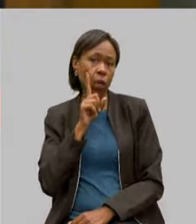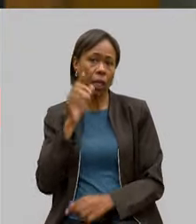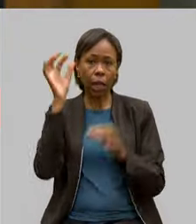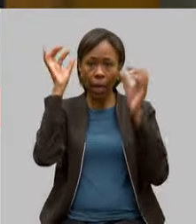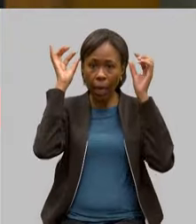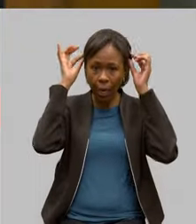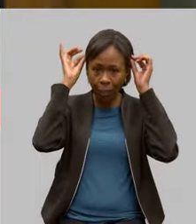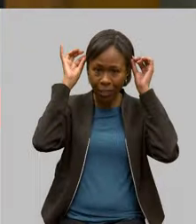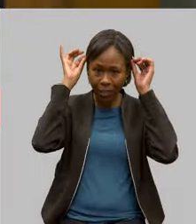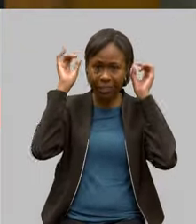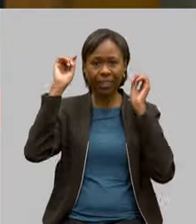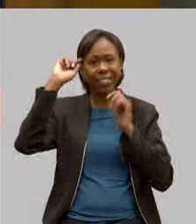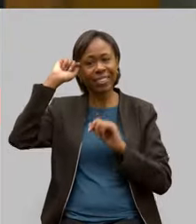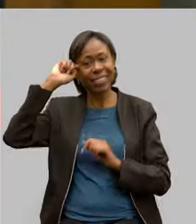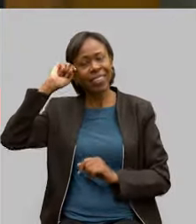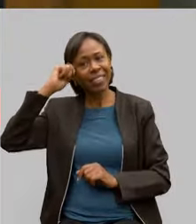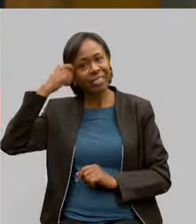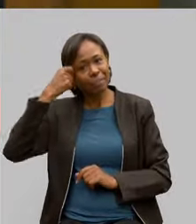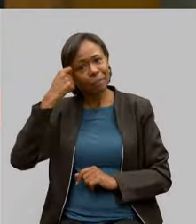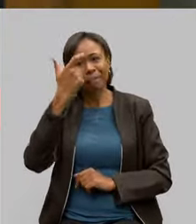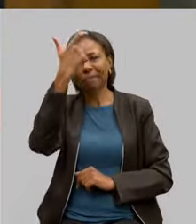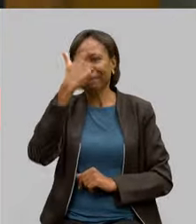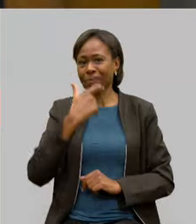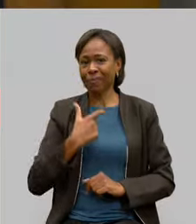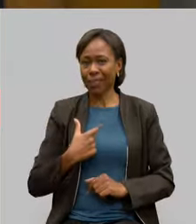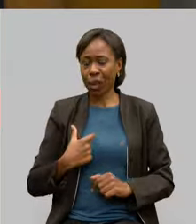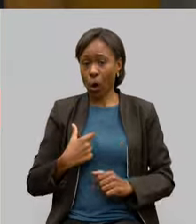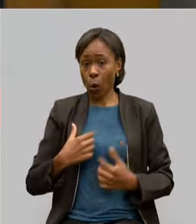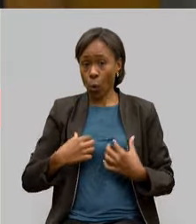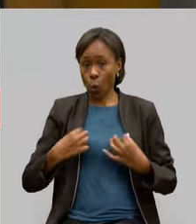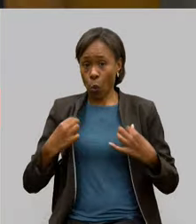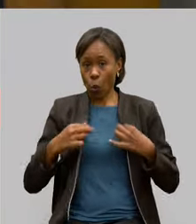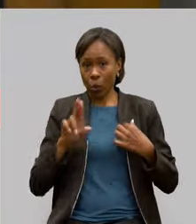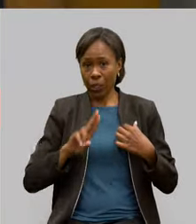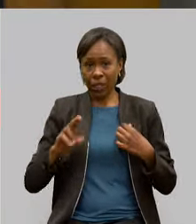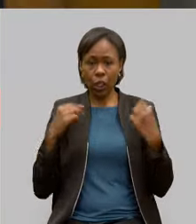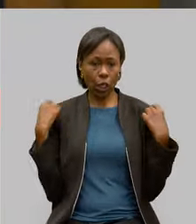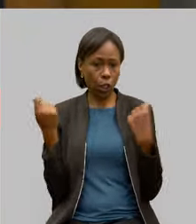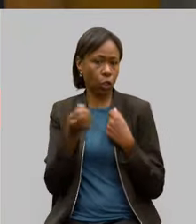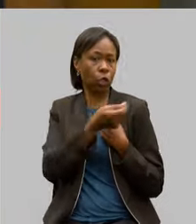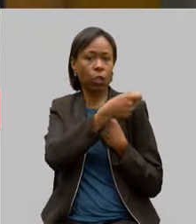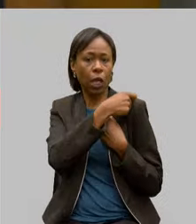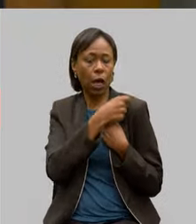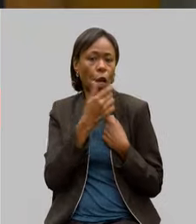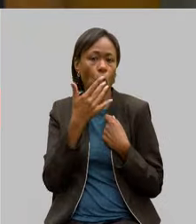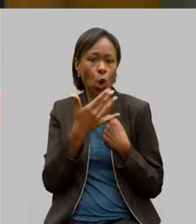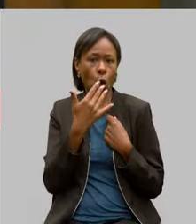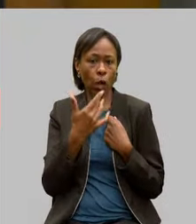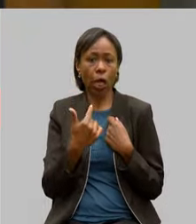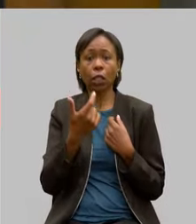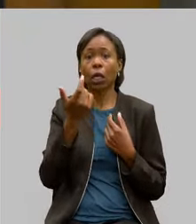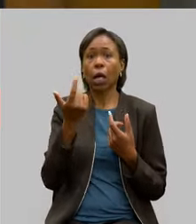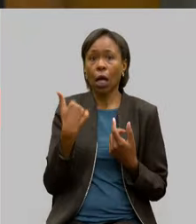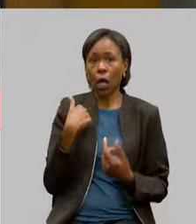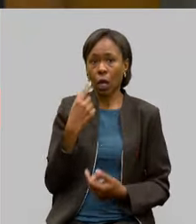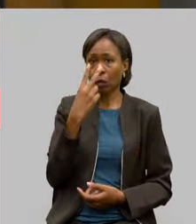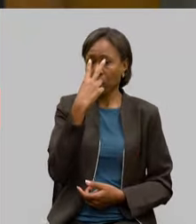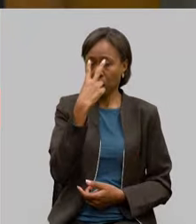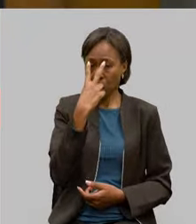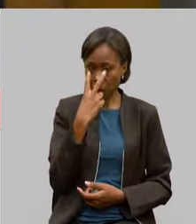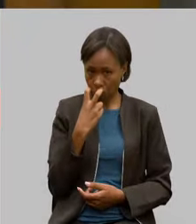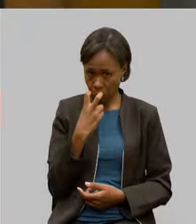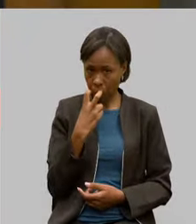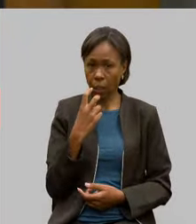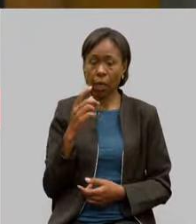negros Estou com um chale colorido sou pessoa vivendo com deficiência visual